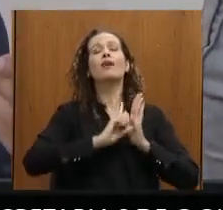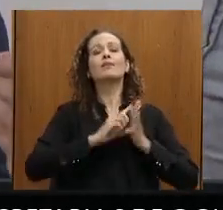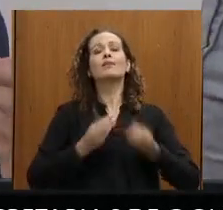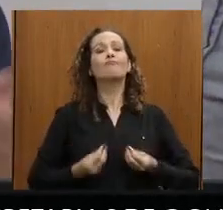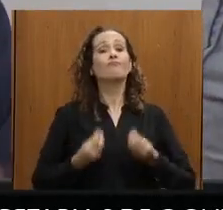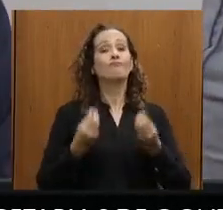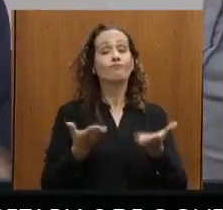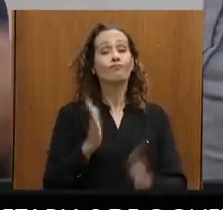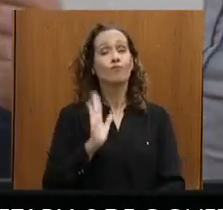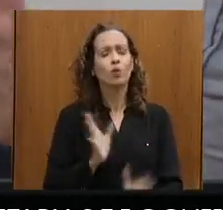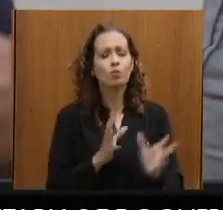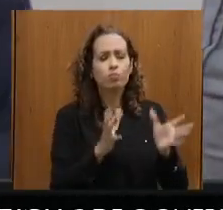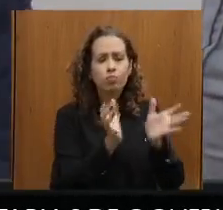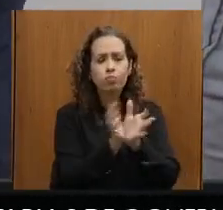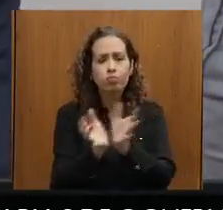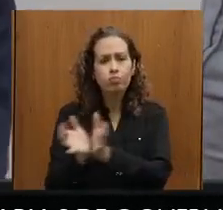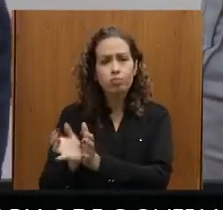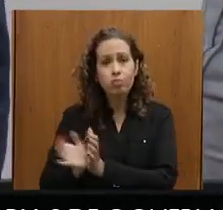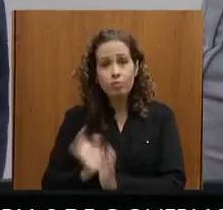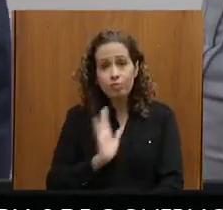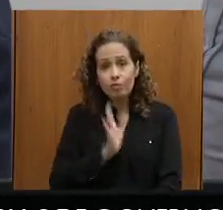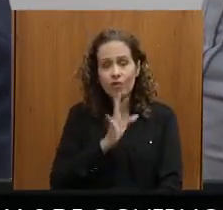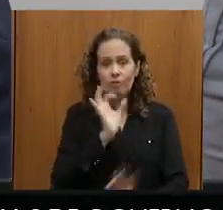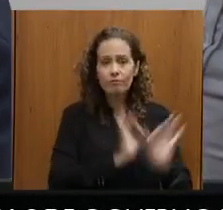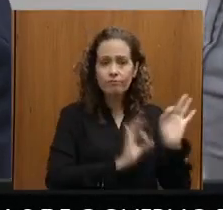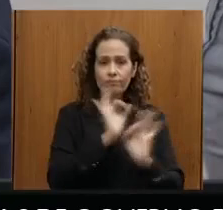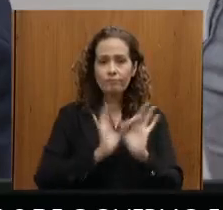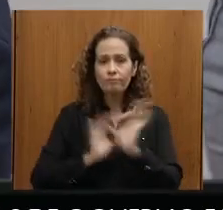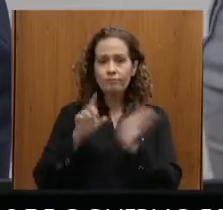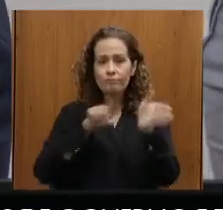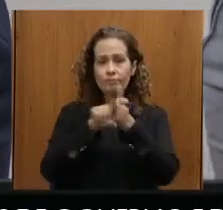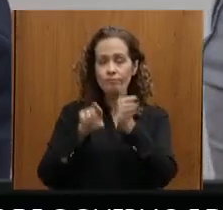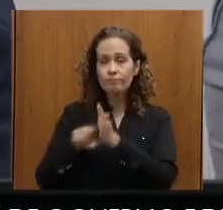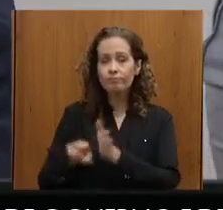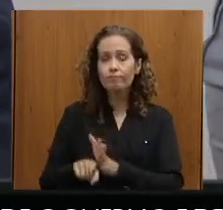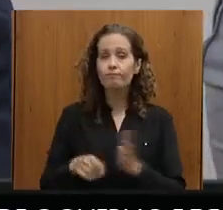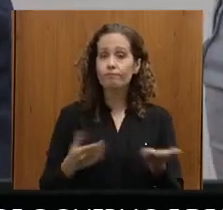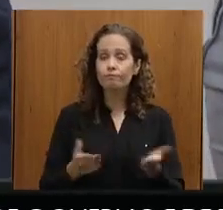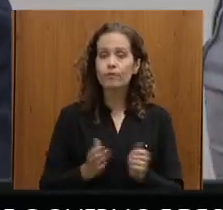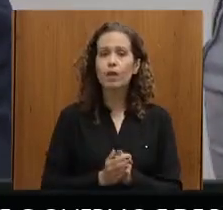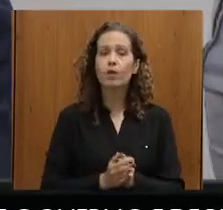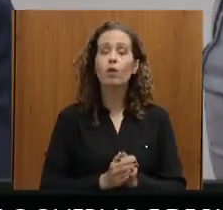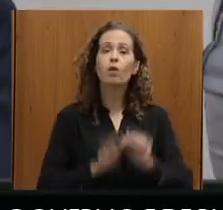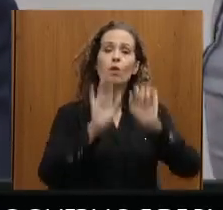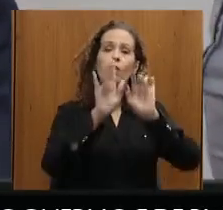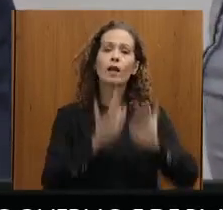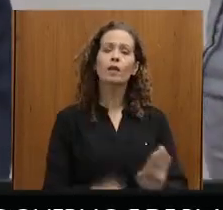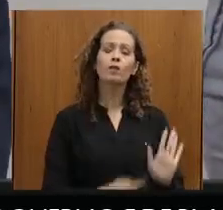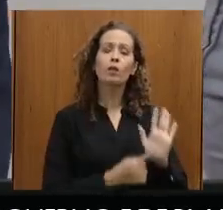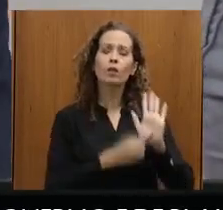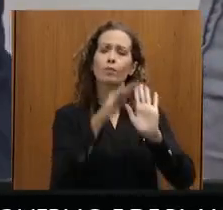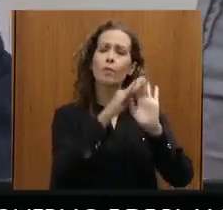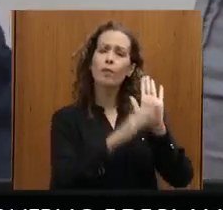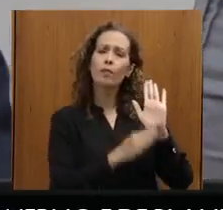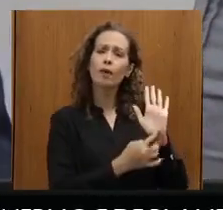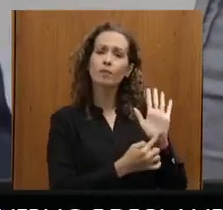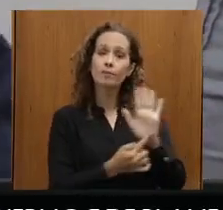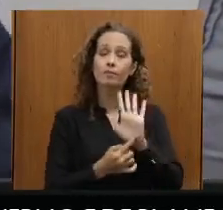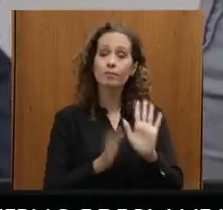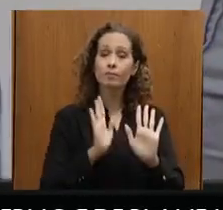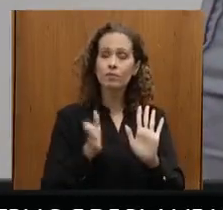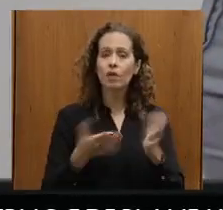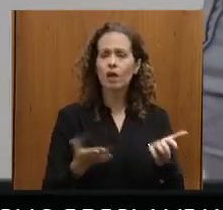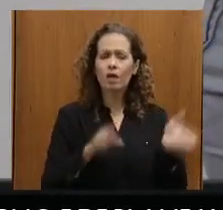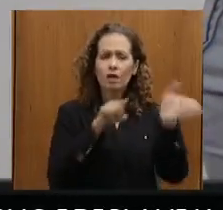comissões. Isso orientou a apresentação do relatório. Então, eu não sei se as questões